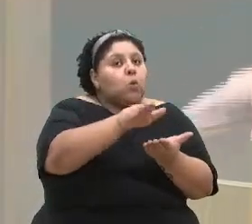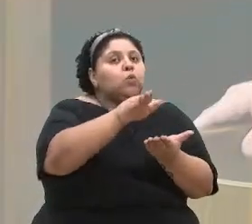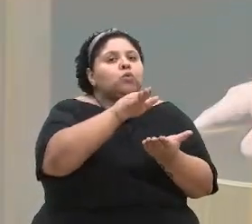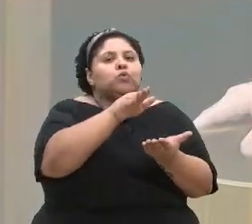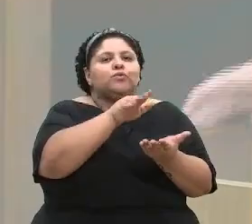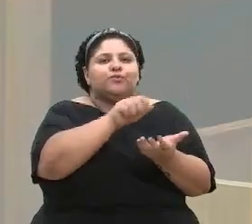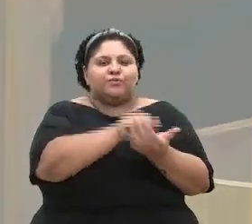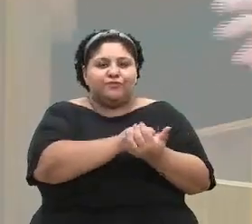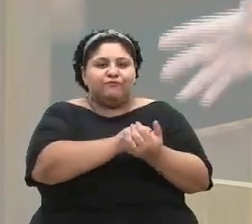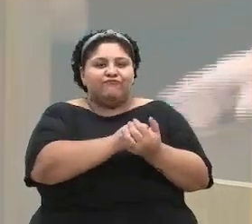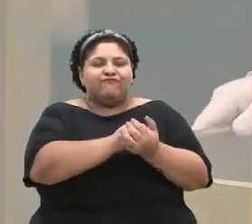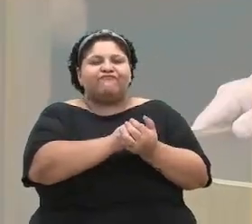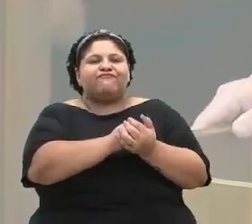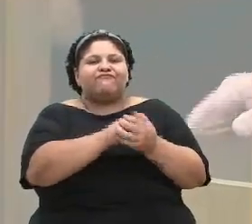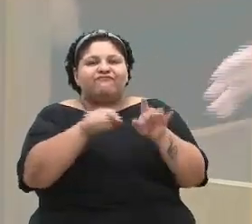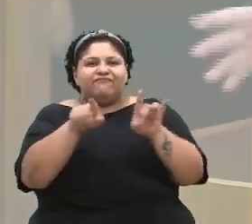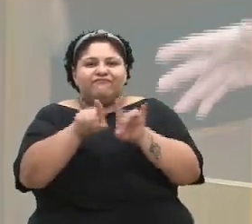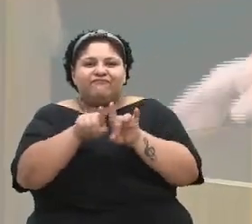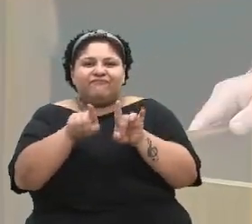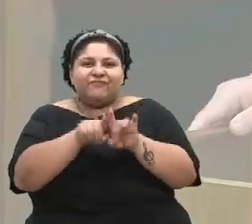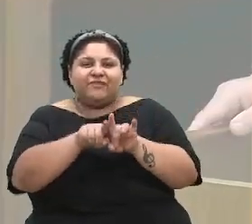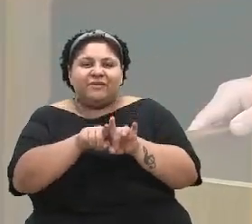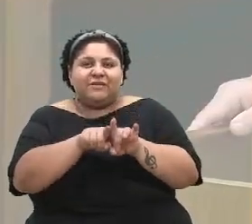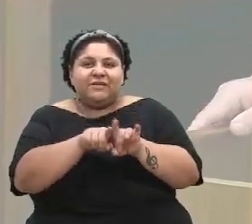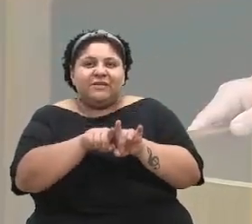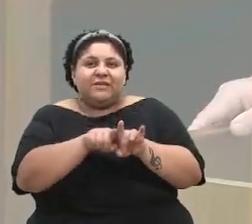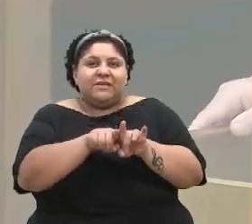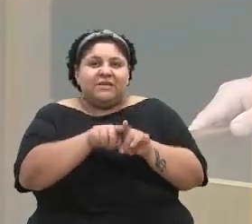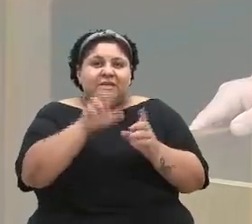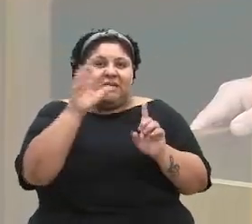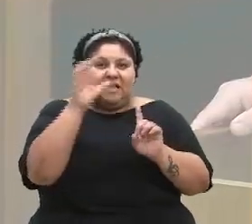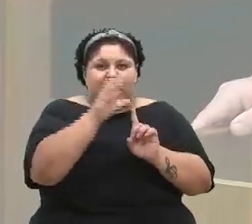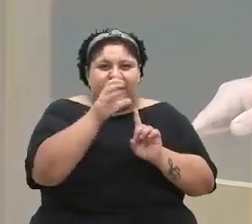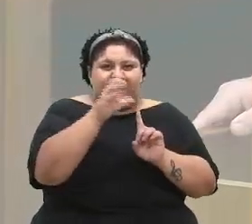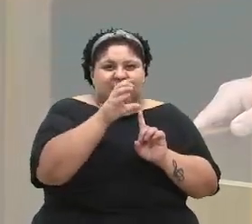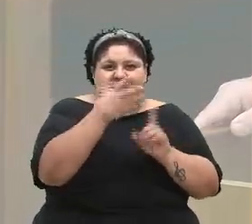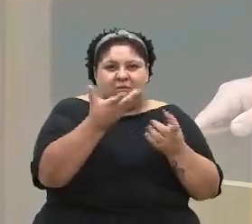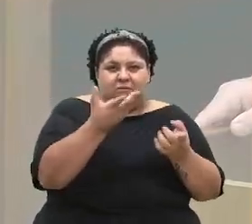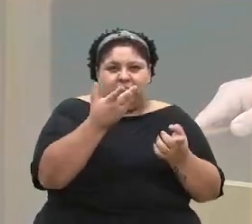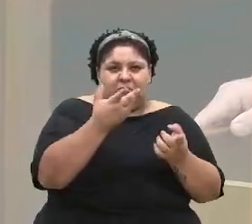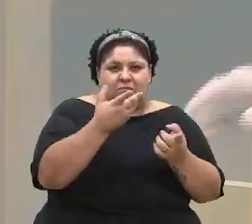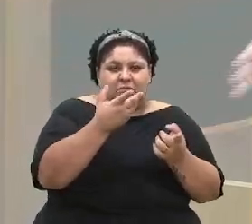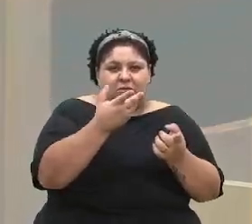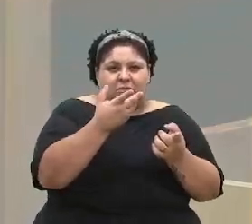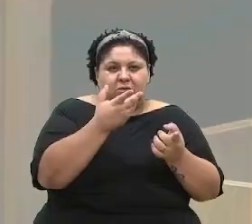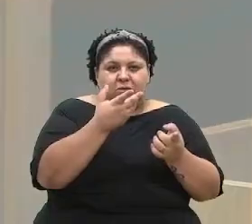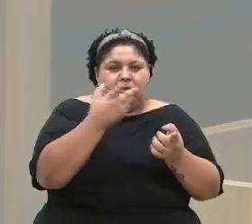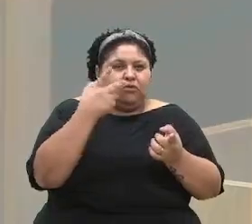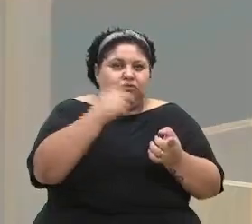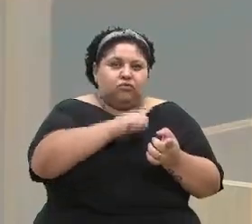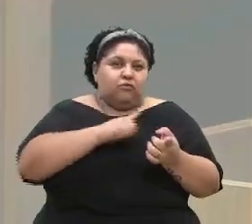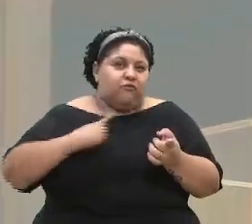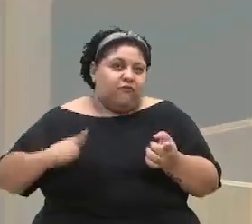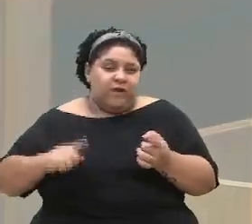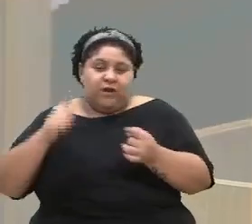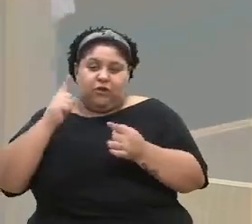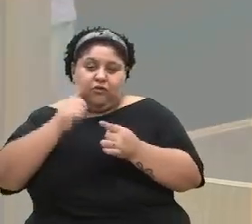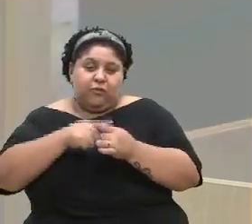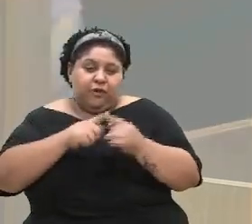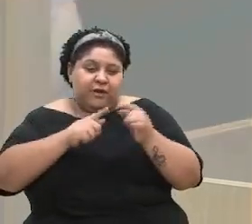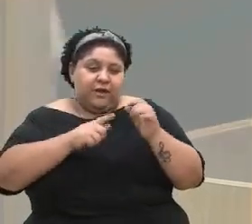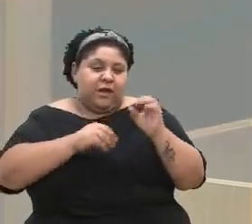repreensão do poder público, porque está mexendo numa área que é, vamos dizer assim, de responsabilidade pública. Já a adoção, ela